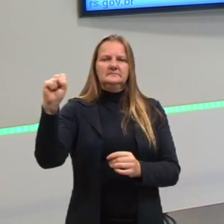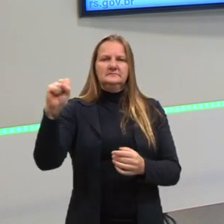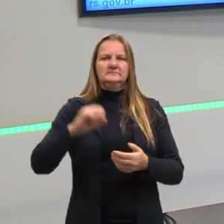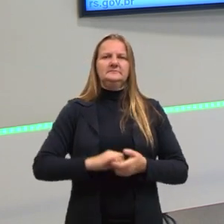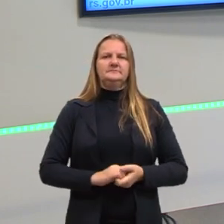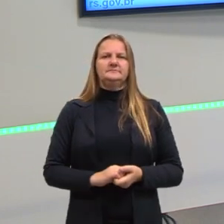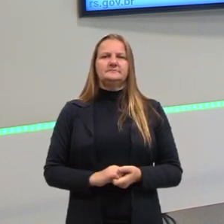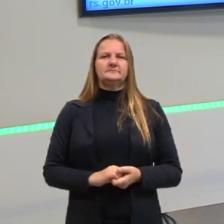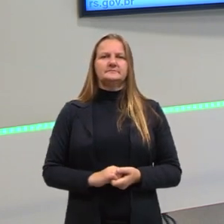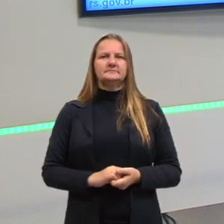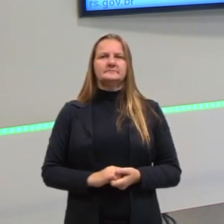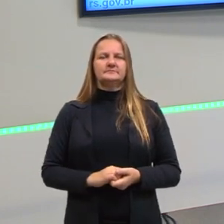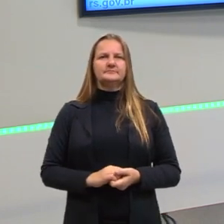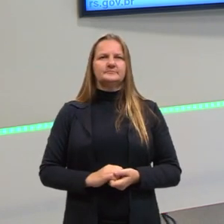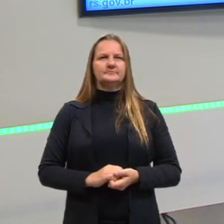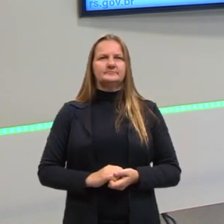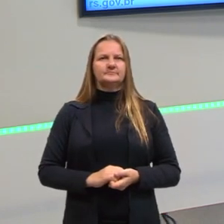Hess